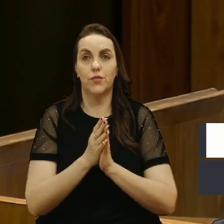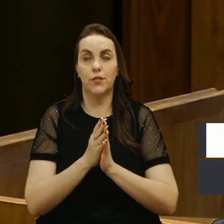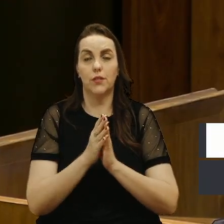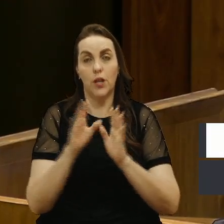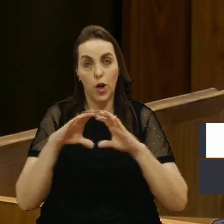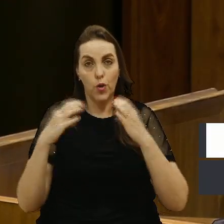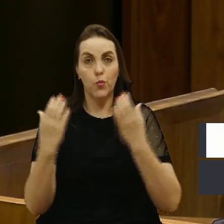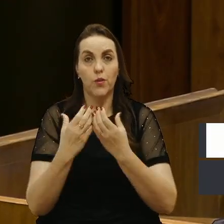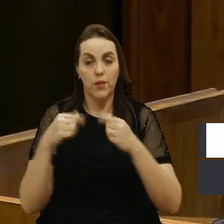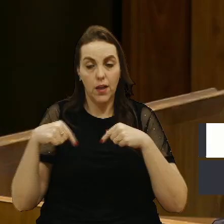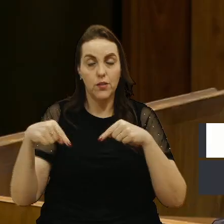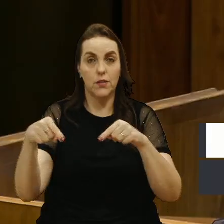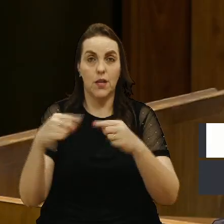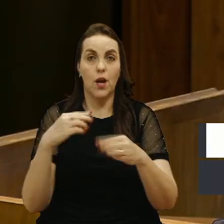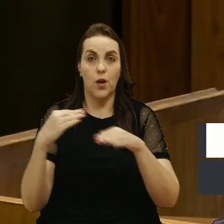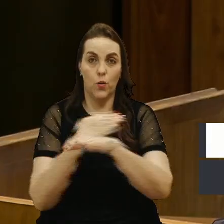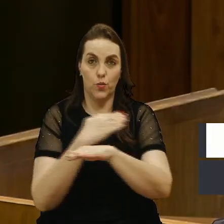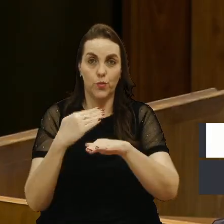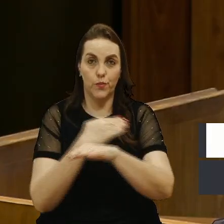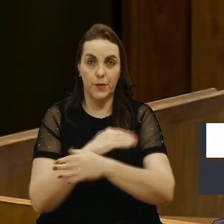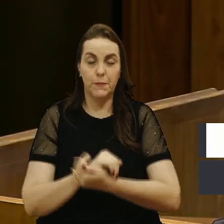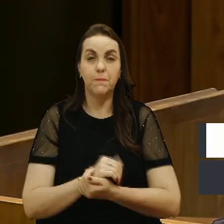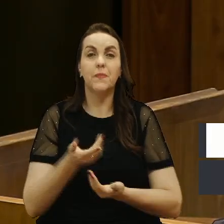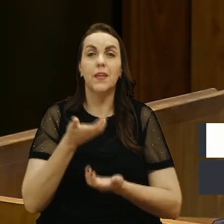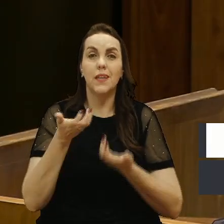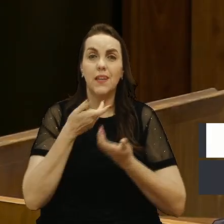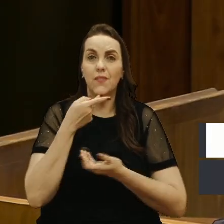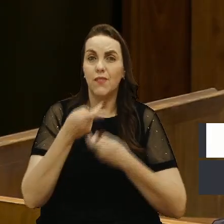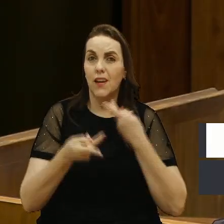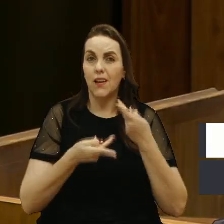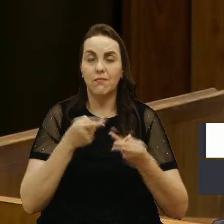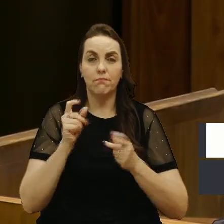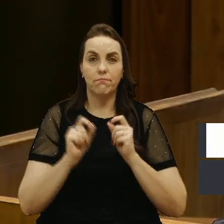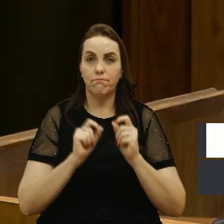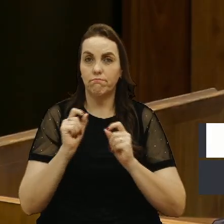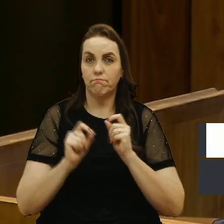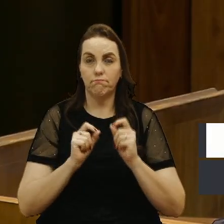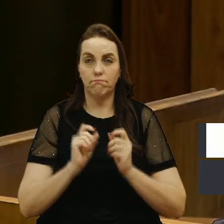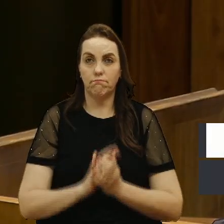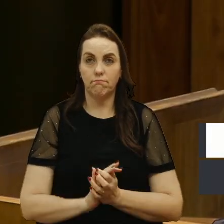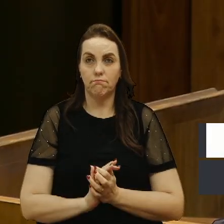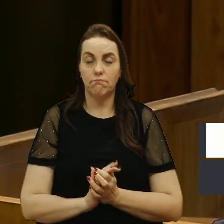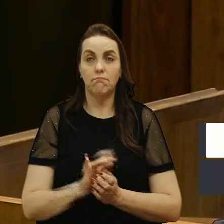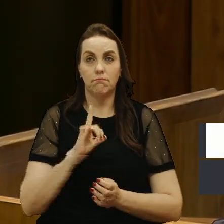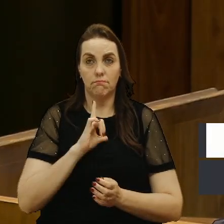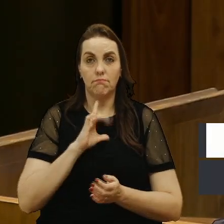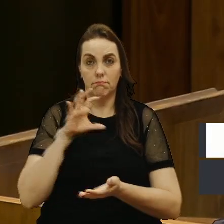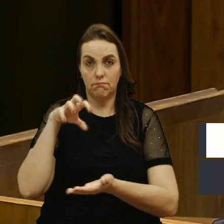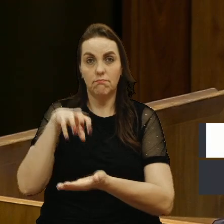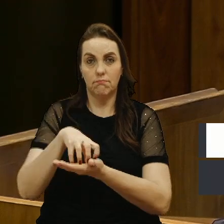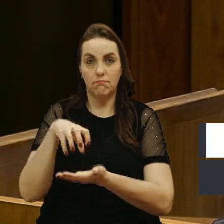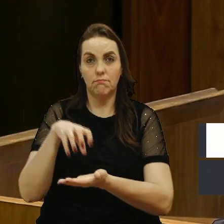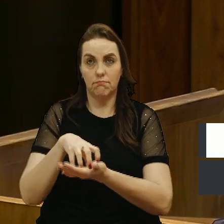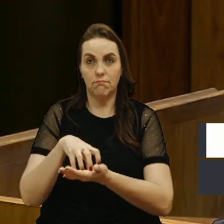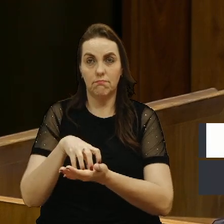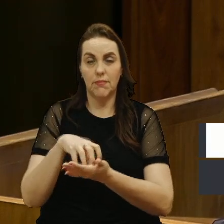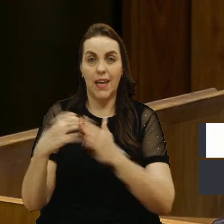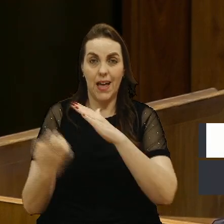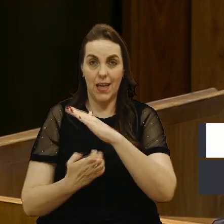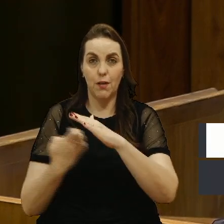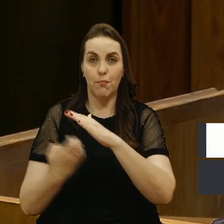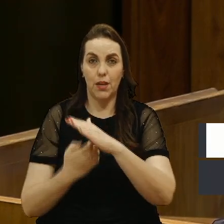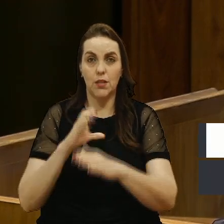rodovia. Gostaria só de falar um pouco a respeito de uma concessionária, ou especificamente a